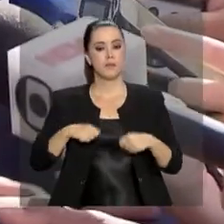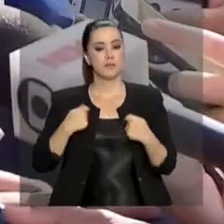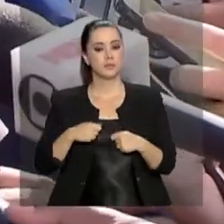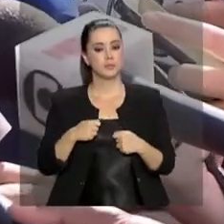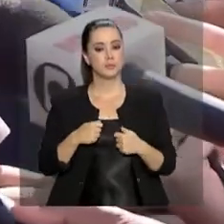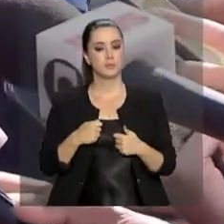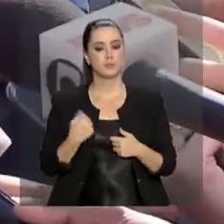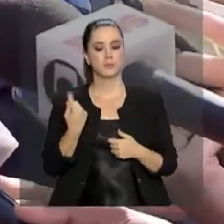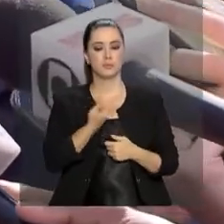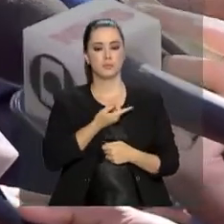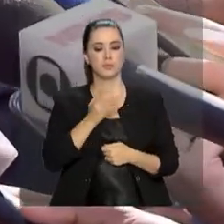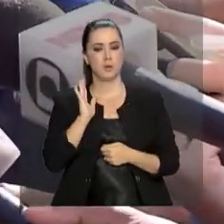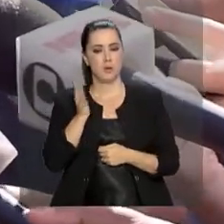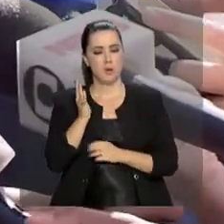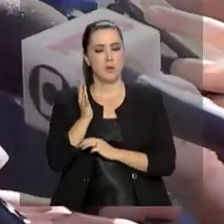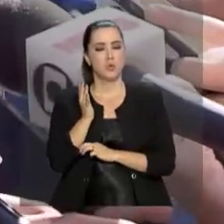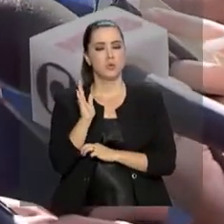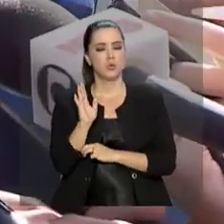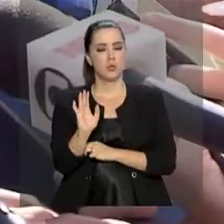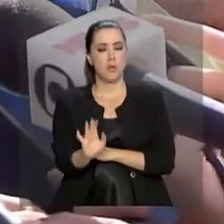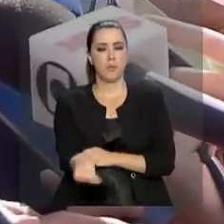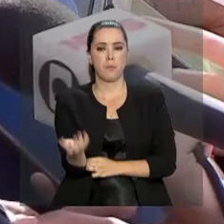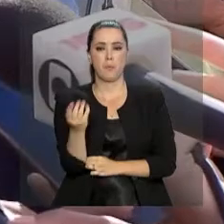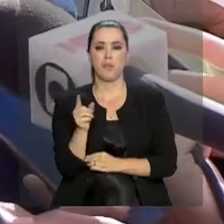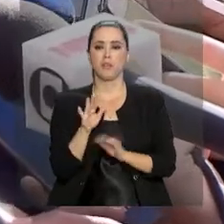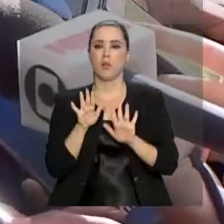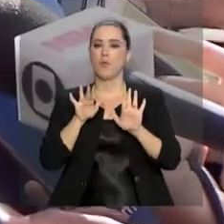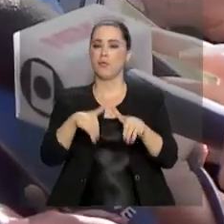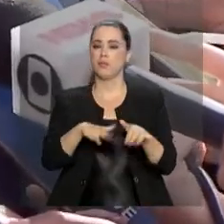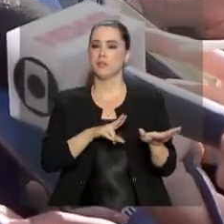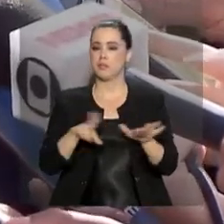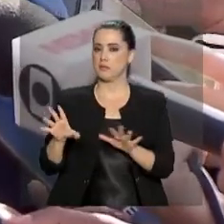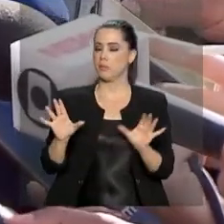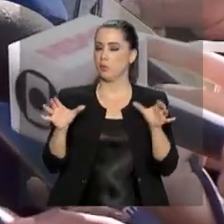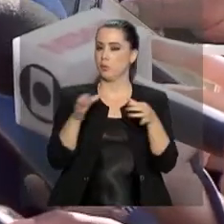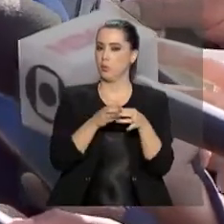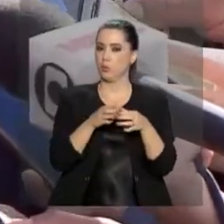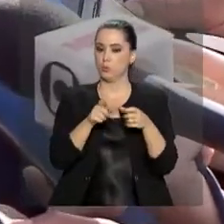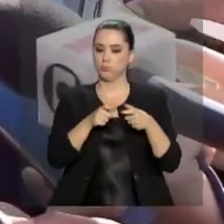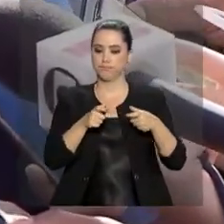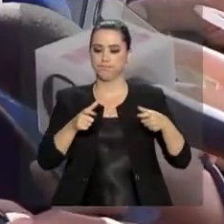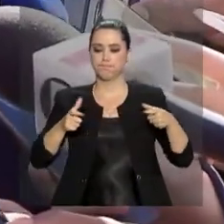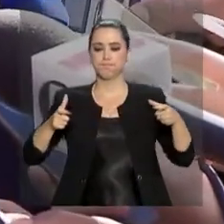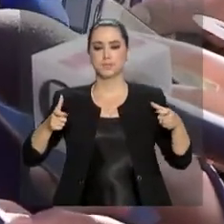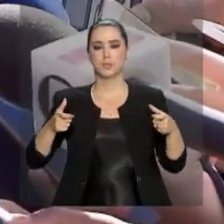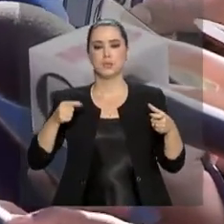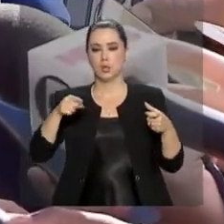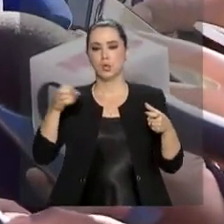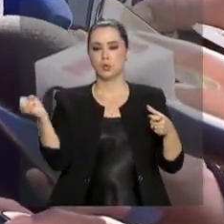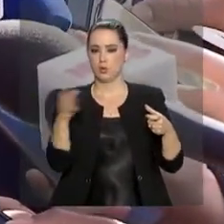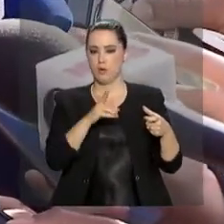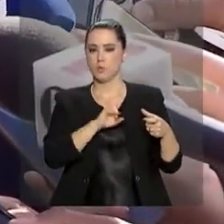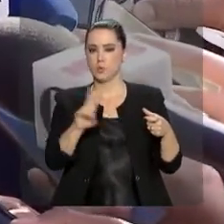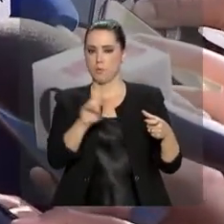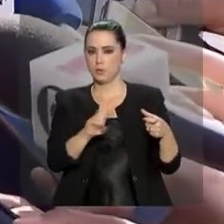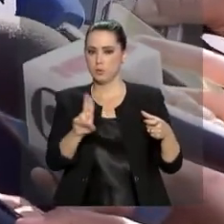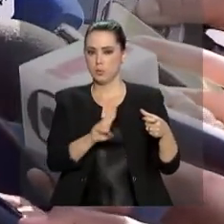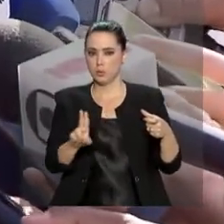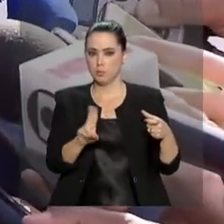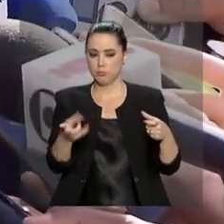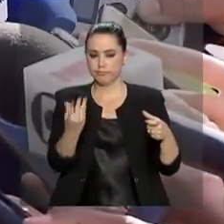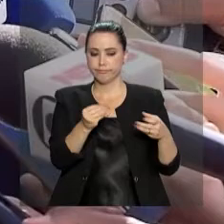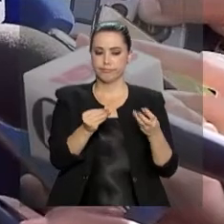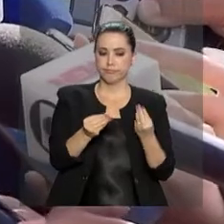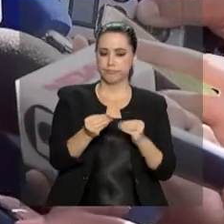e já até o final da semana é ter a equipe ampliada com os novos nomes que vão ser